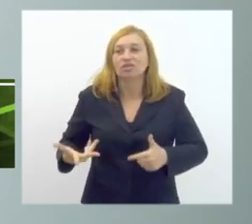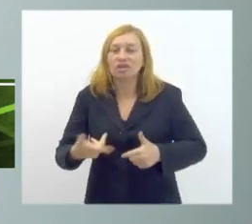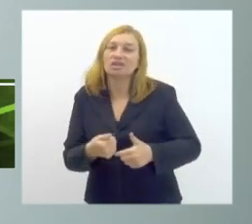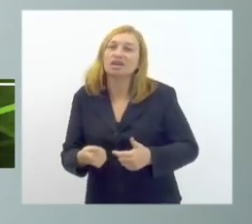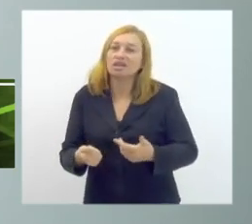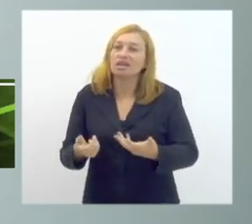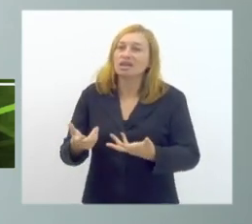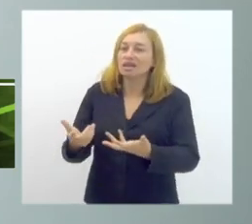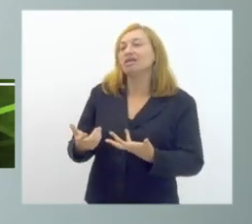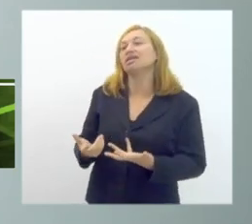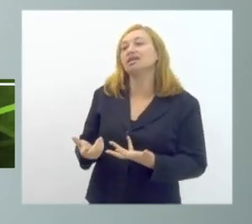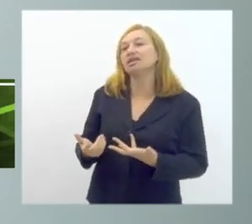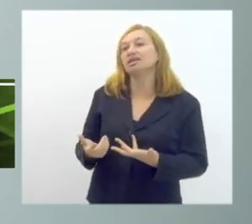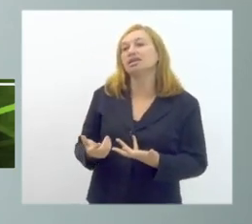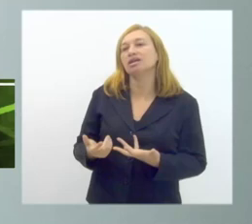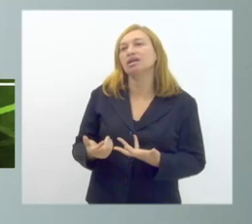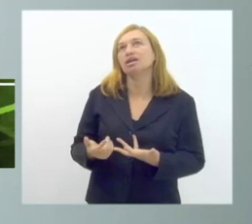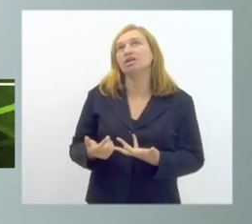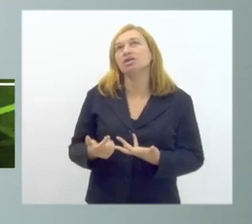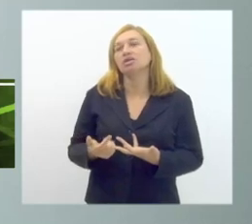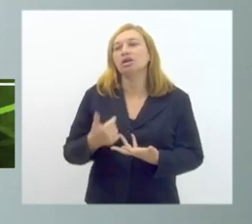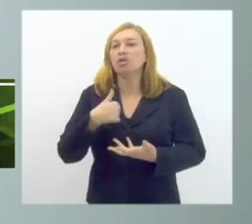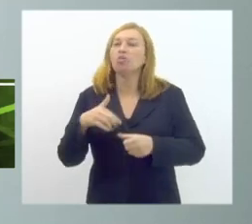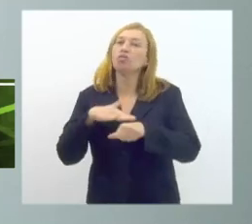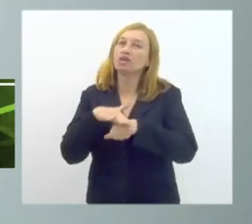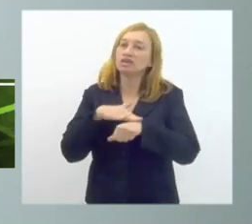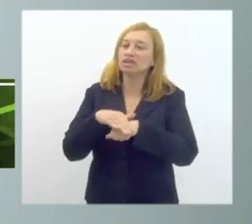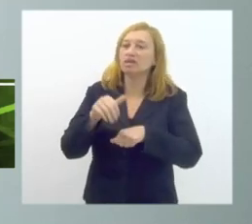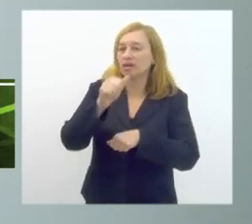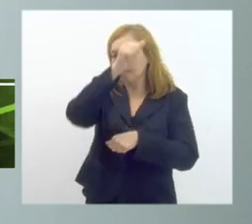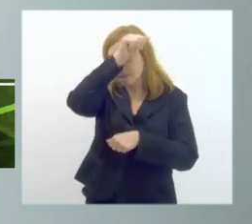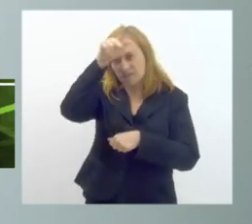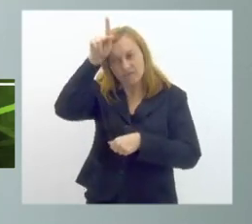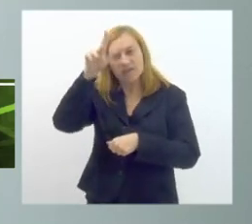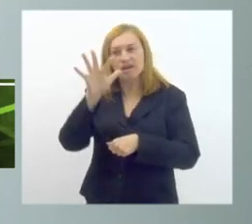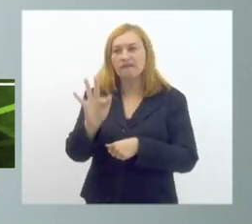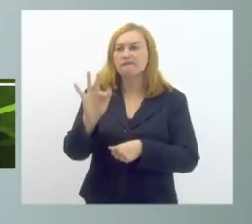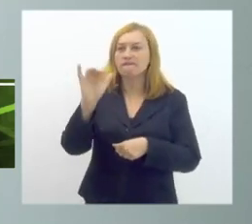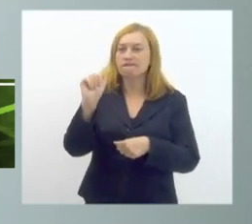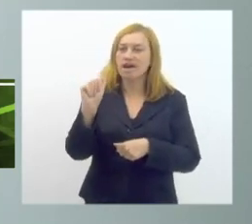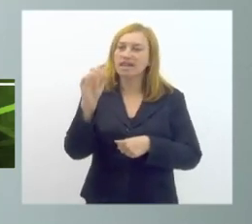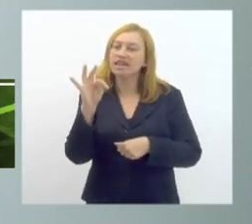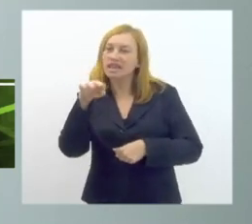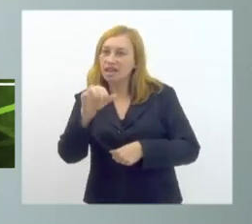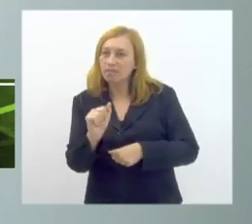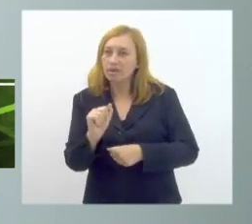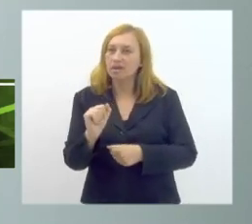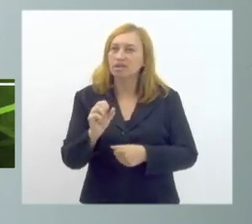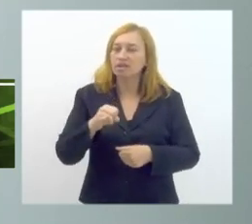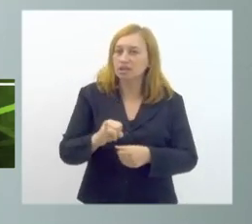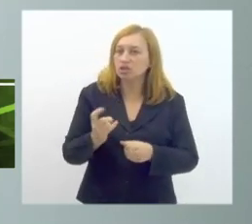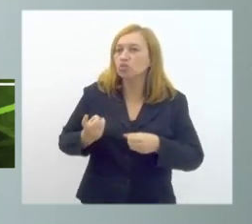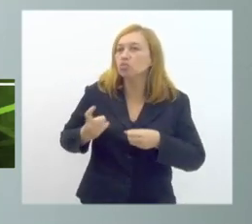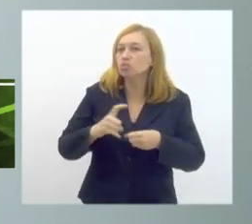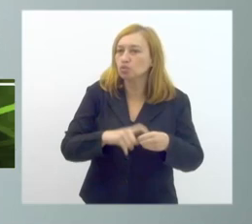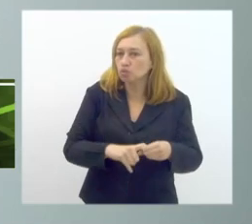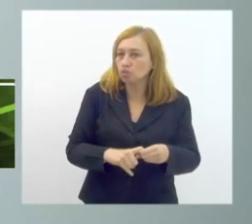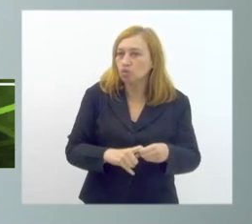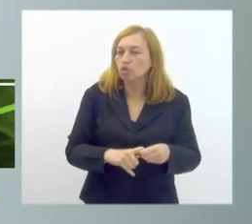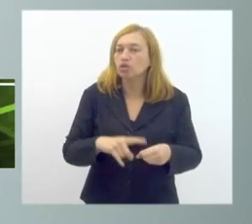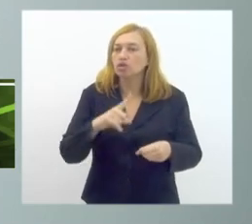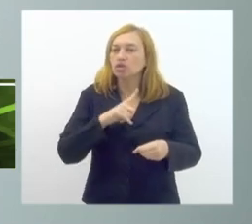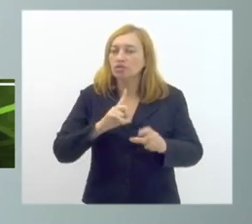isso. E talvez, eu estava aqui conversando com a prefeita Fátima, talvez, se os consórcios